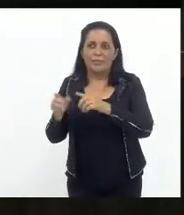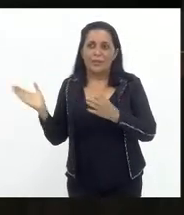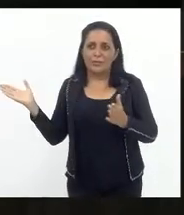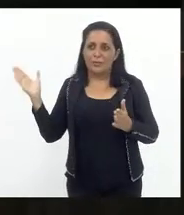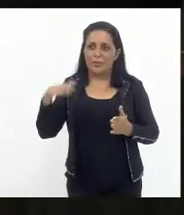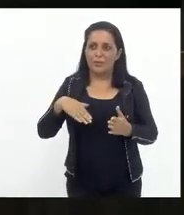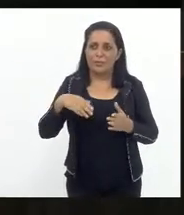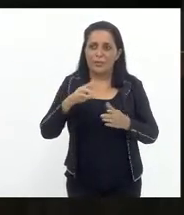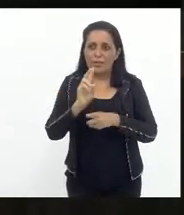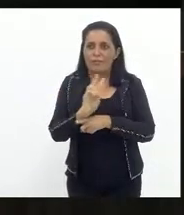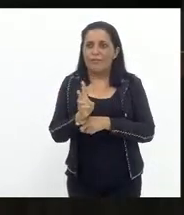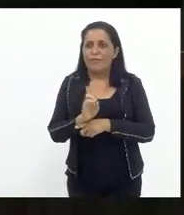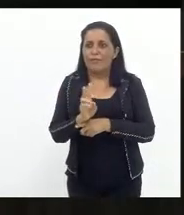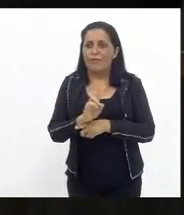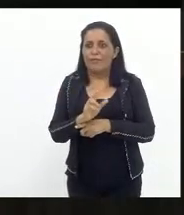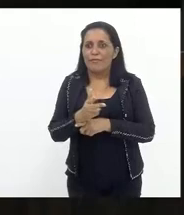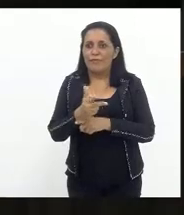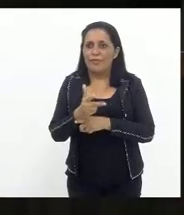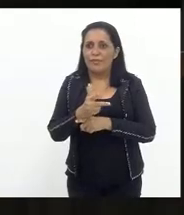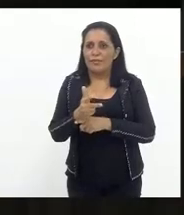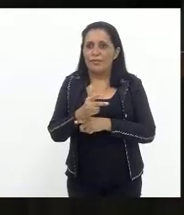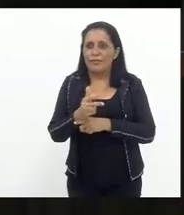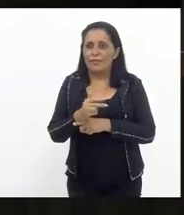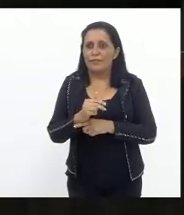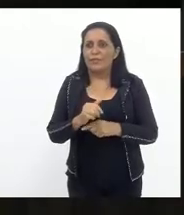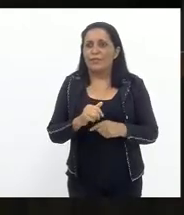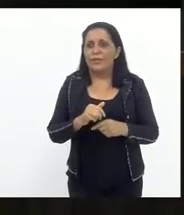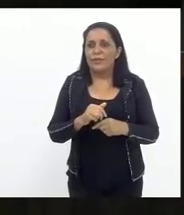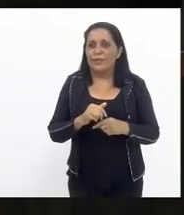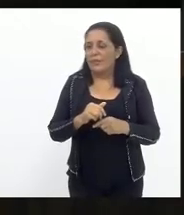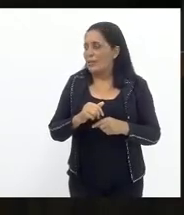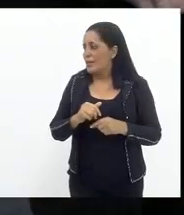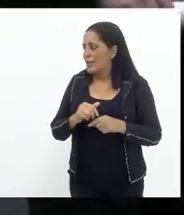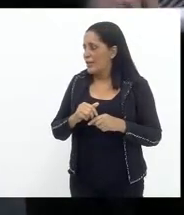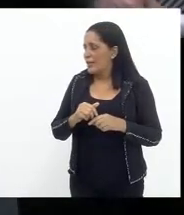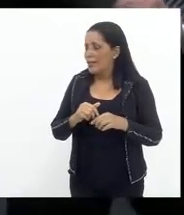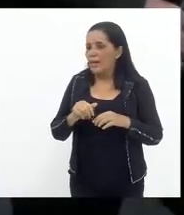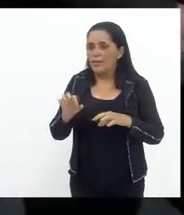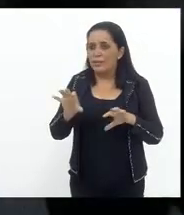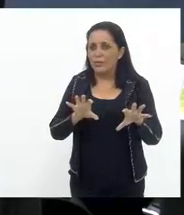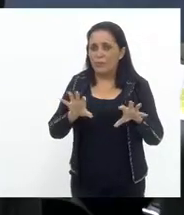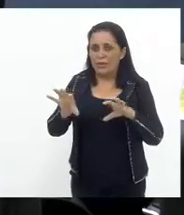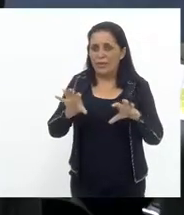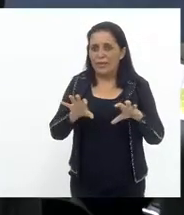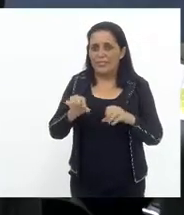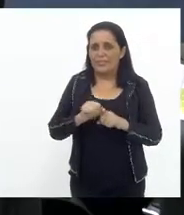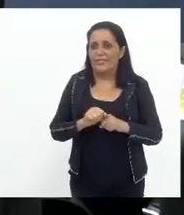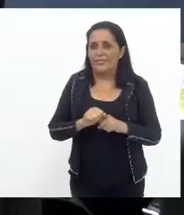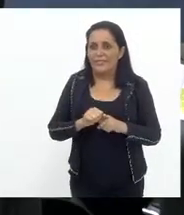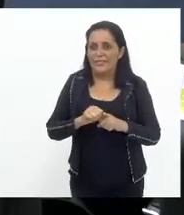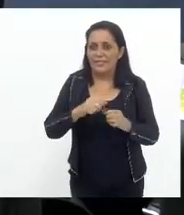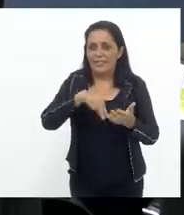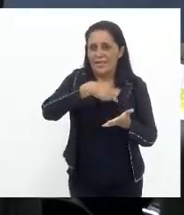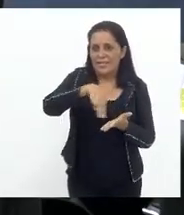o vídeo da dancinha, do quadradinho de 8, com a palavra do deputado Rodrigo Amorim.